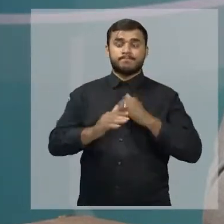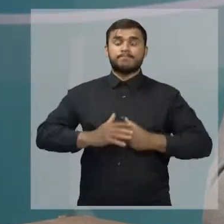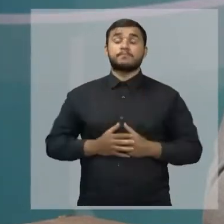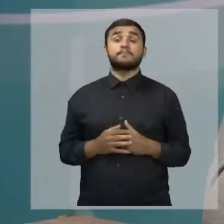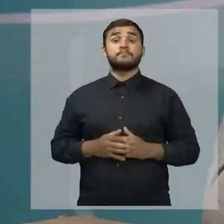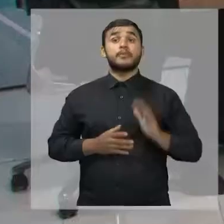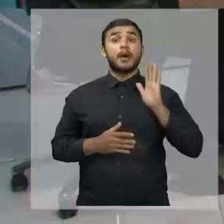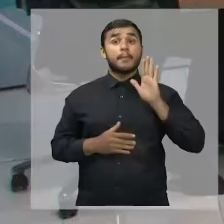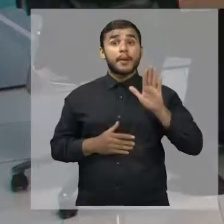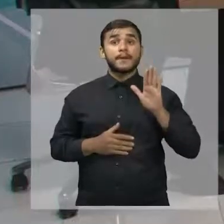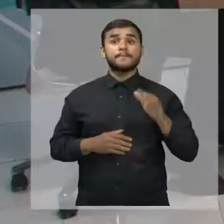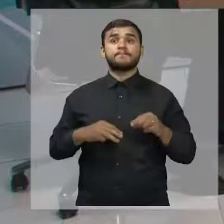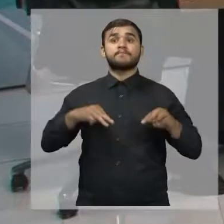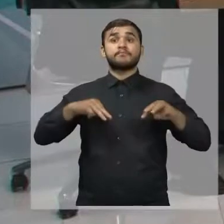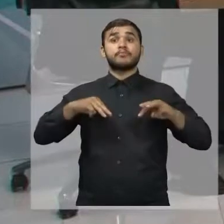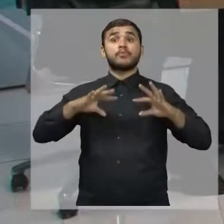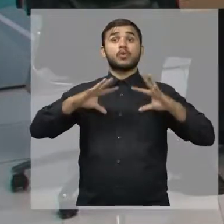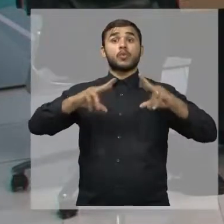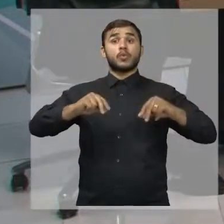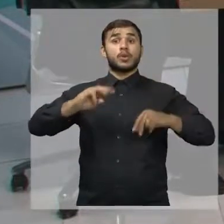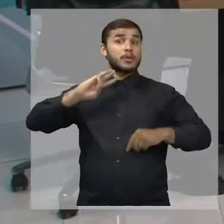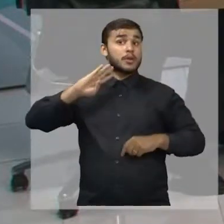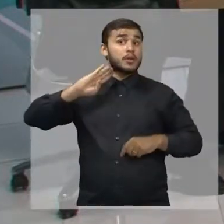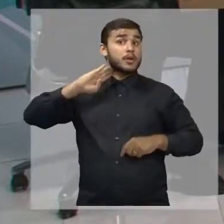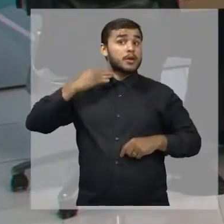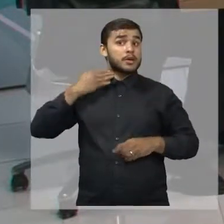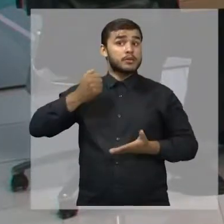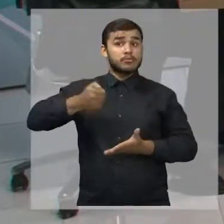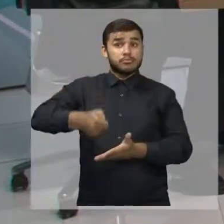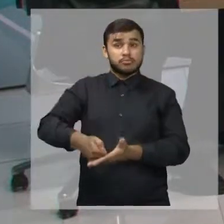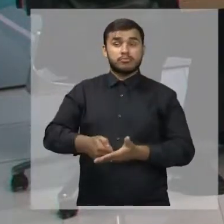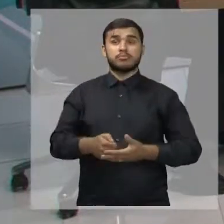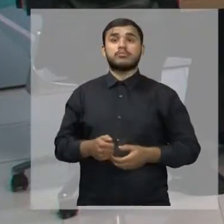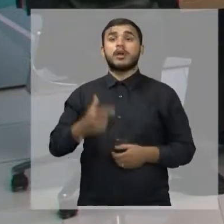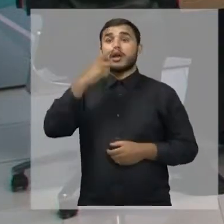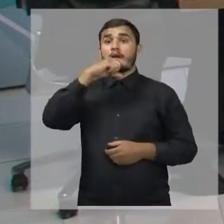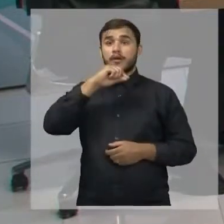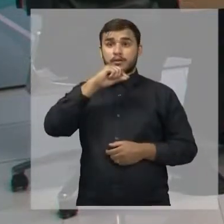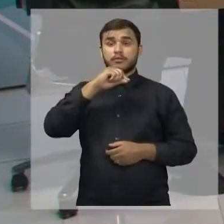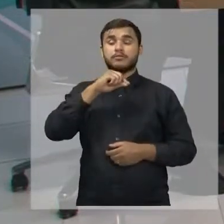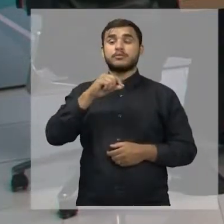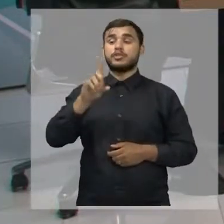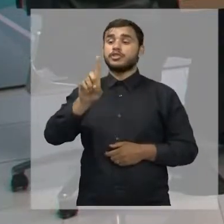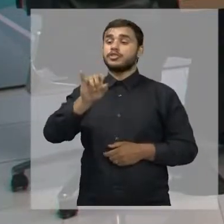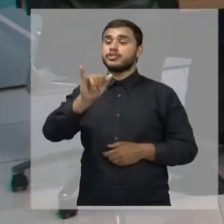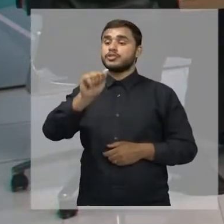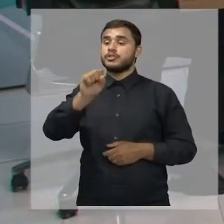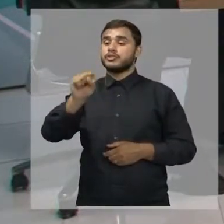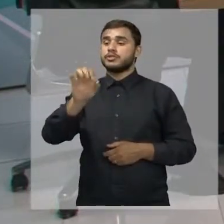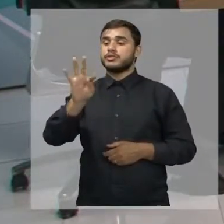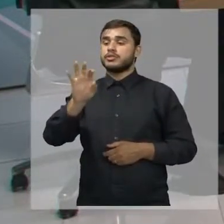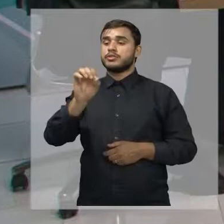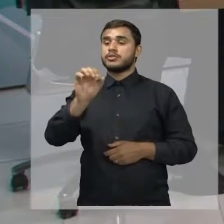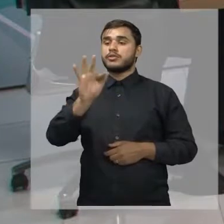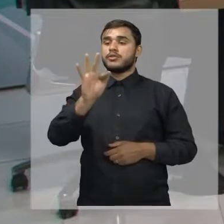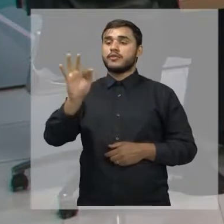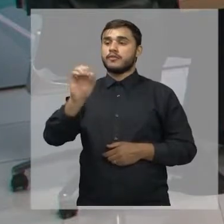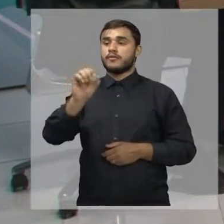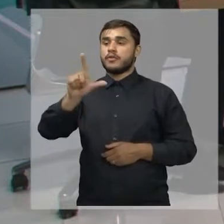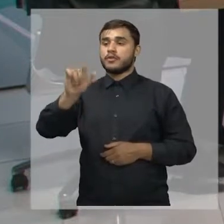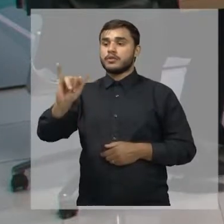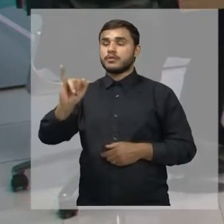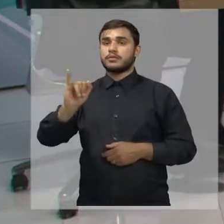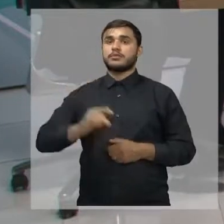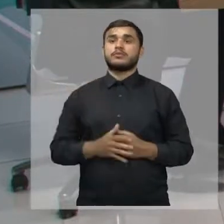ministros que faltam votar, que são, pela ordem, o presidente Dias Toffoli. Não, o presidente é o último. O presidente é o último. Não, eu digo pela ordem